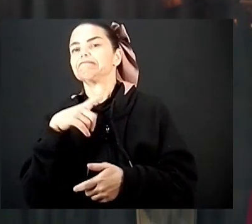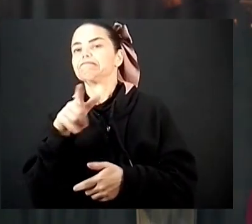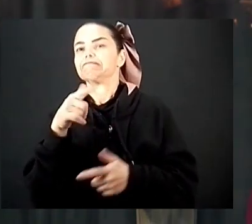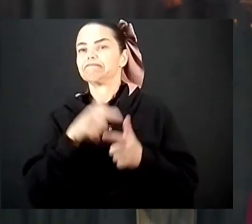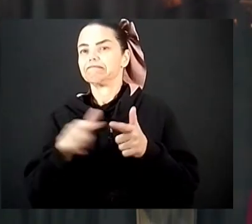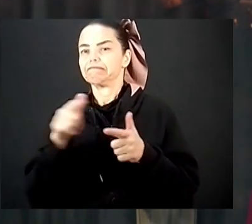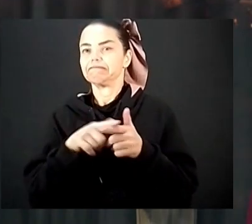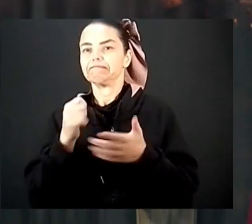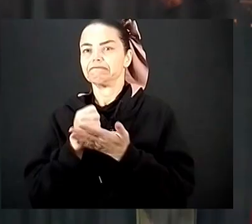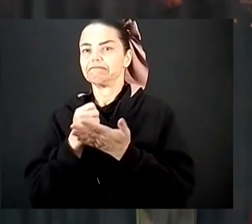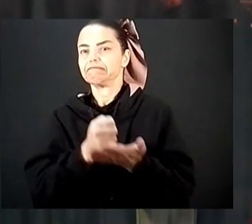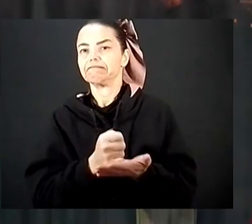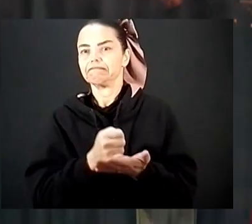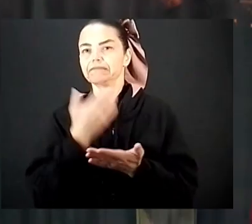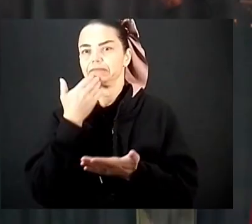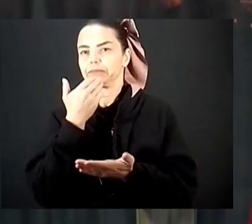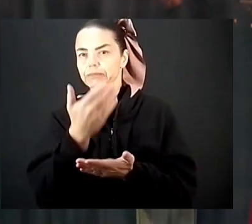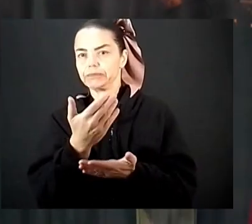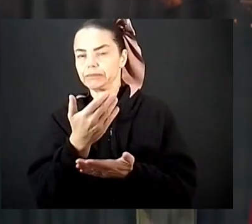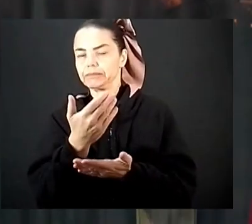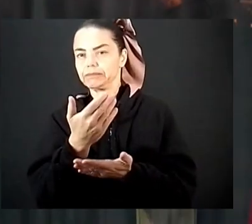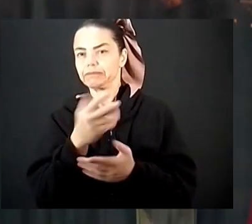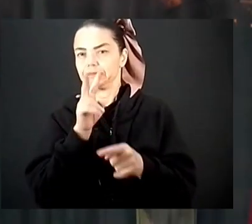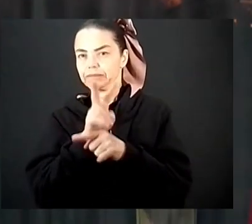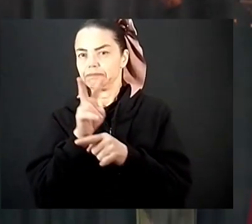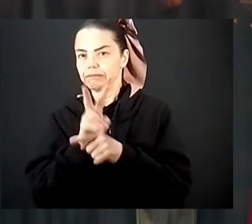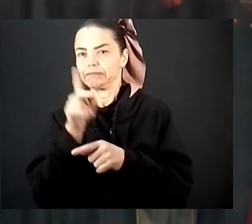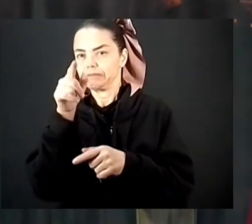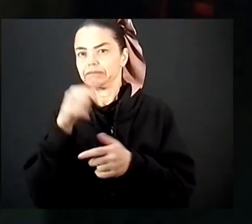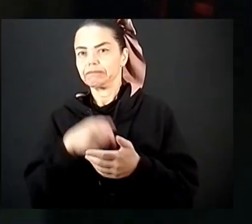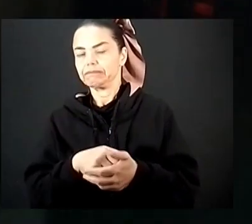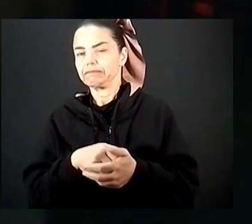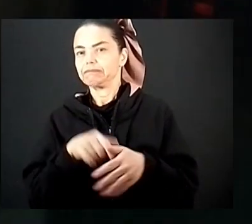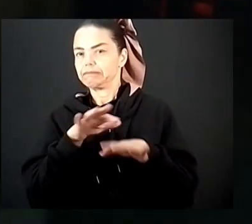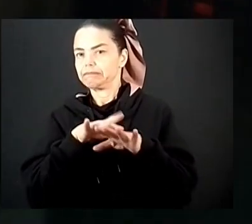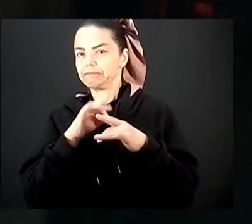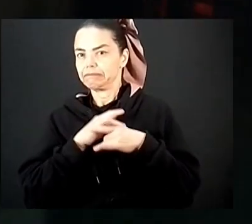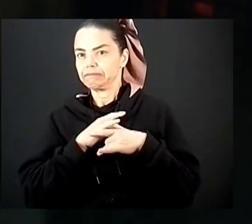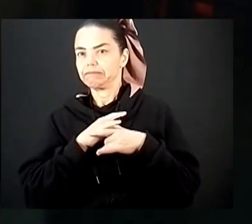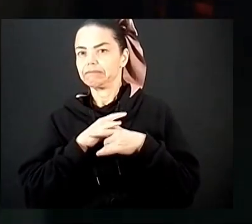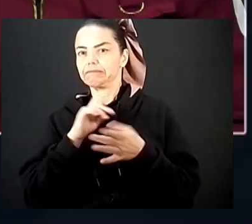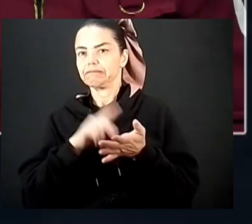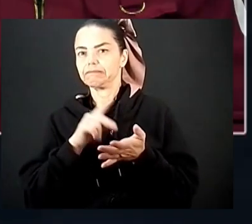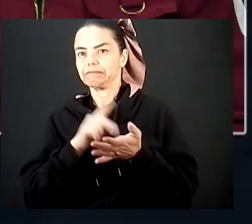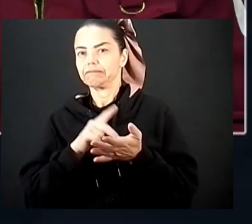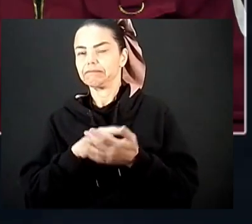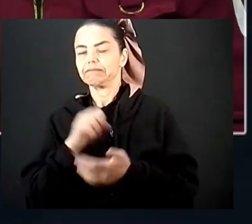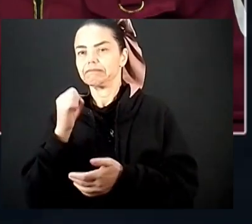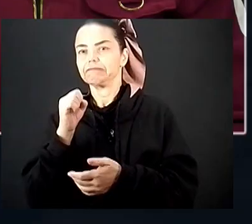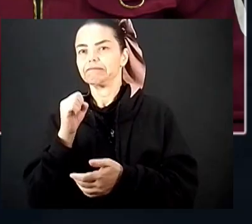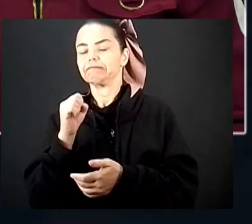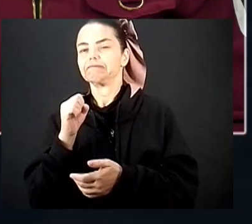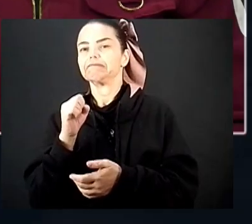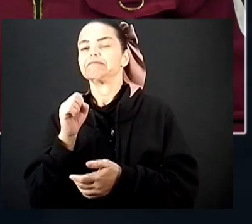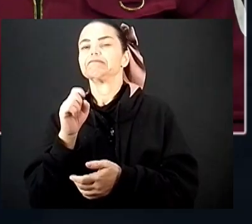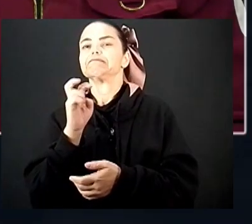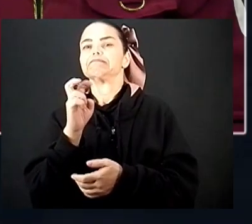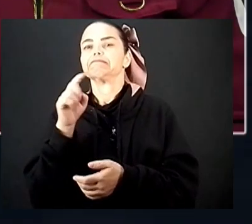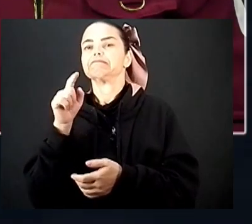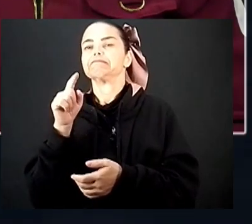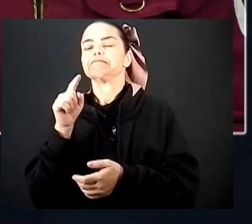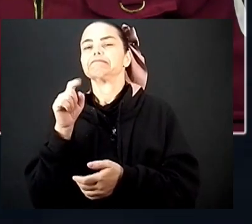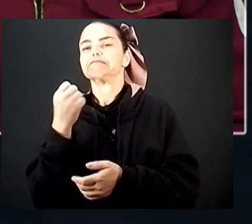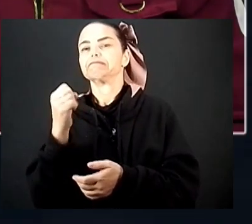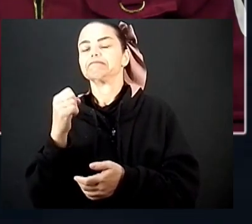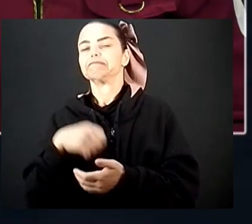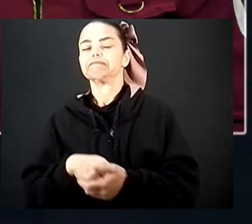ajuda, peça ajuda, cuide de você para que você não adoeça. Exato, muito bem. 8h58, pode colocar mais uma pergunta na